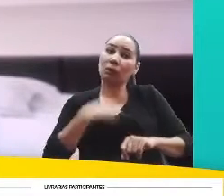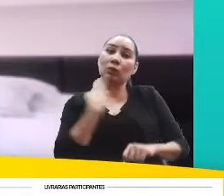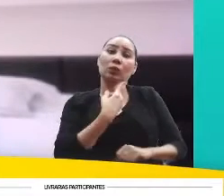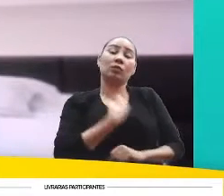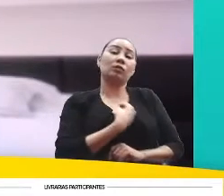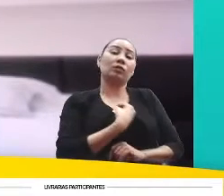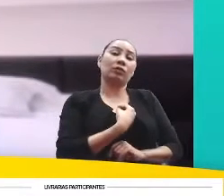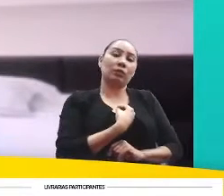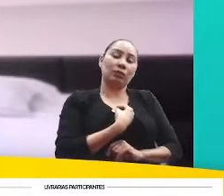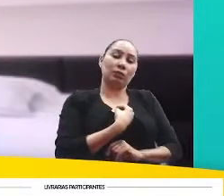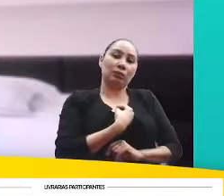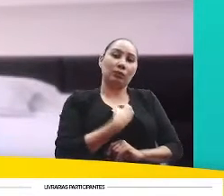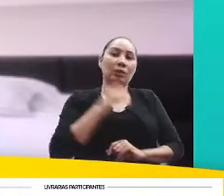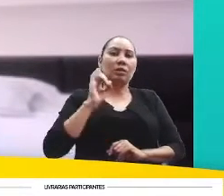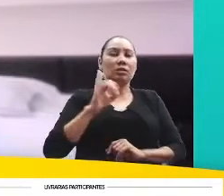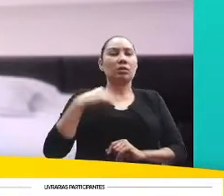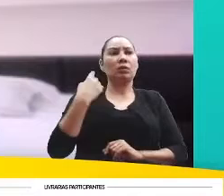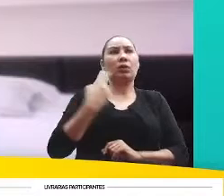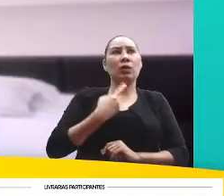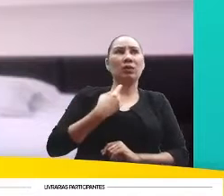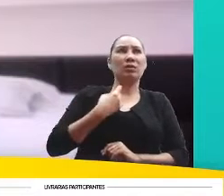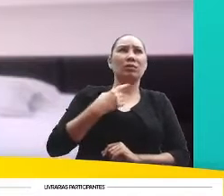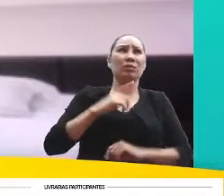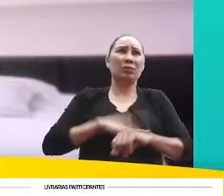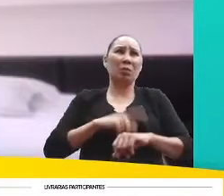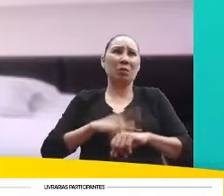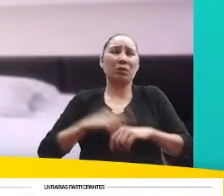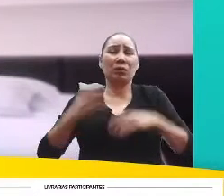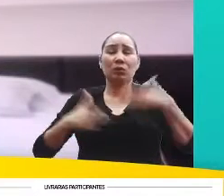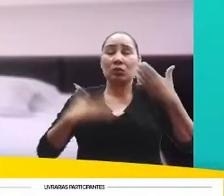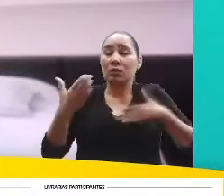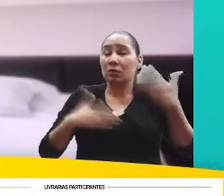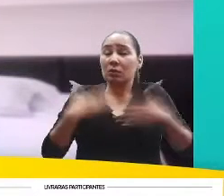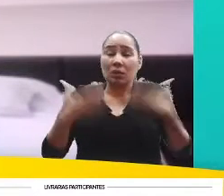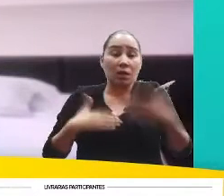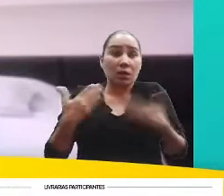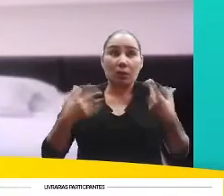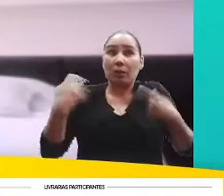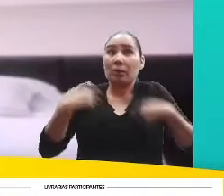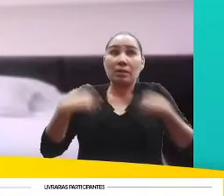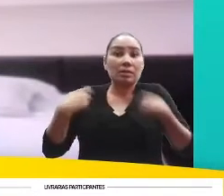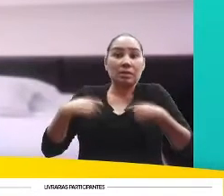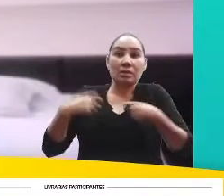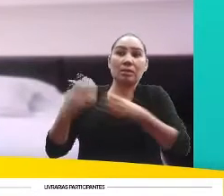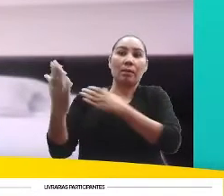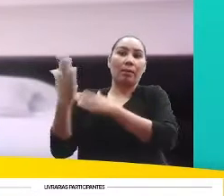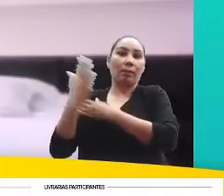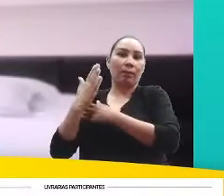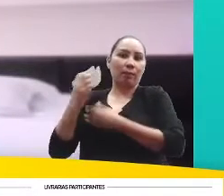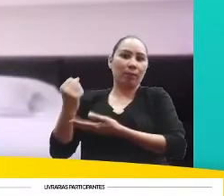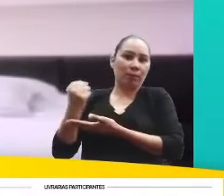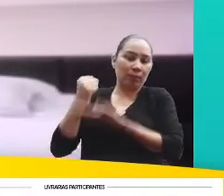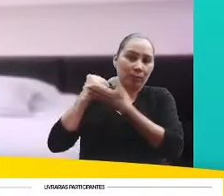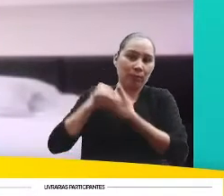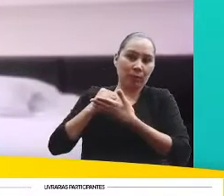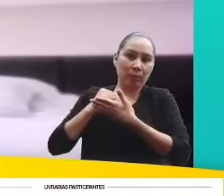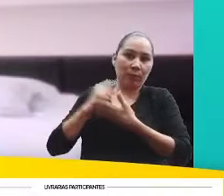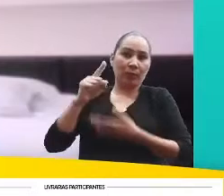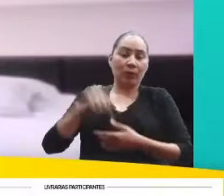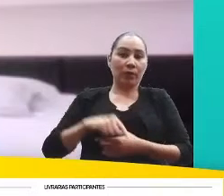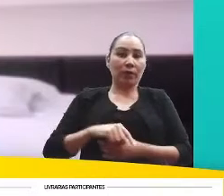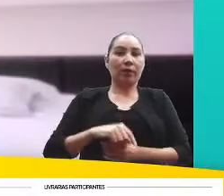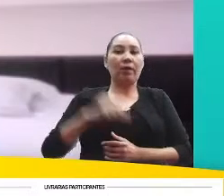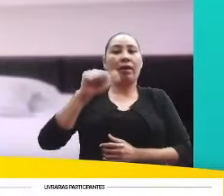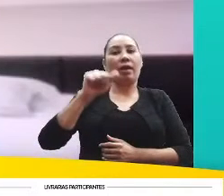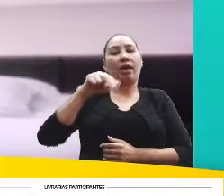vivendo. Se nós estamos no momento total de desespero e precisamos de total apoio, a grande lição é de Aníbal de Silas. Aníbal